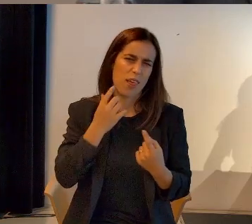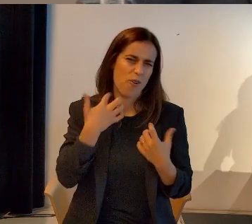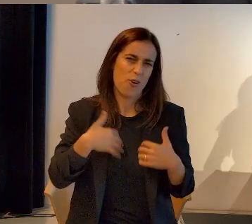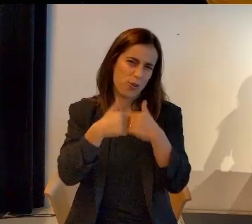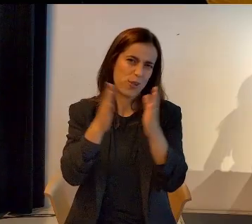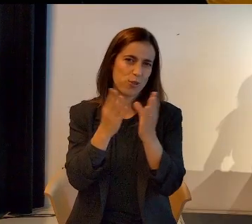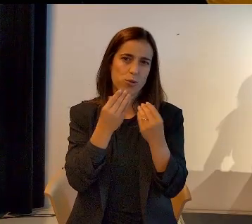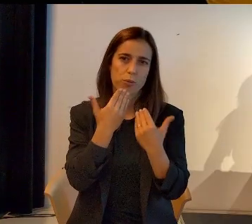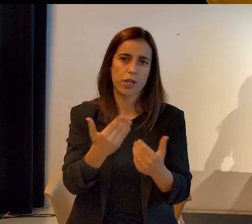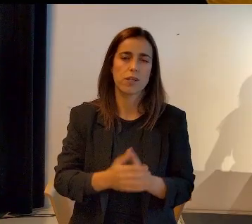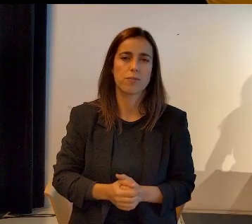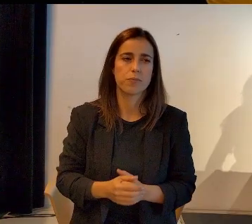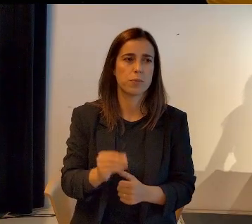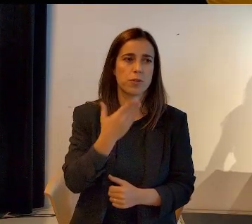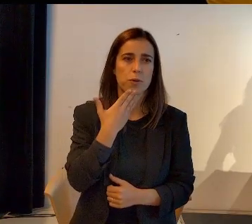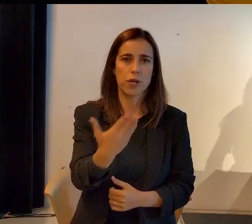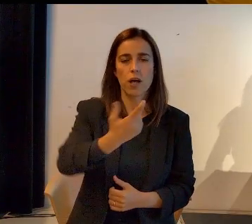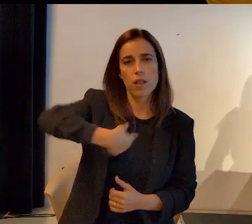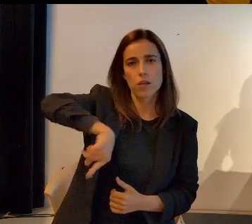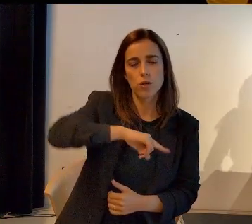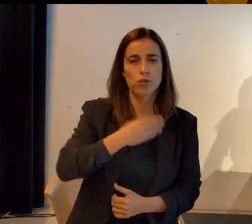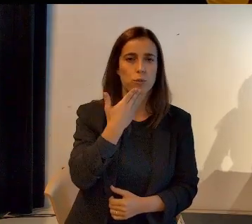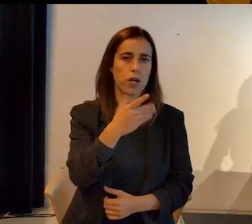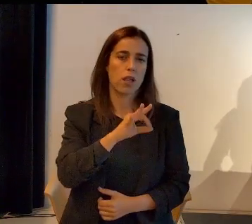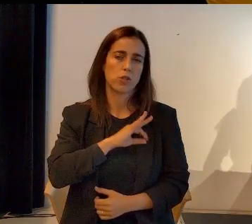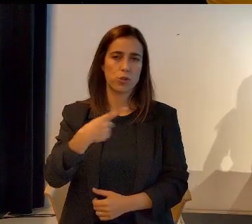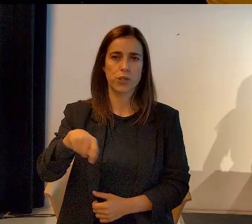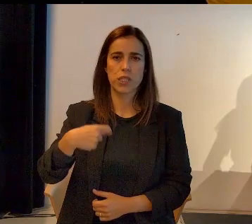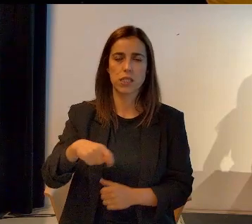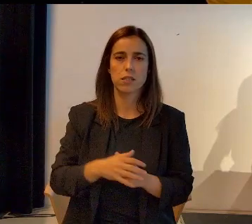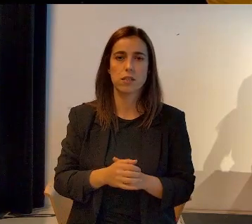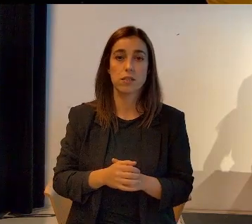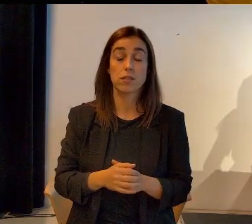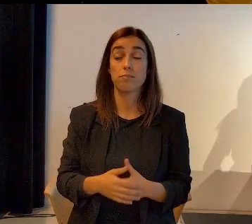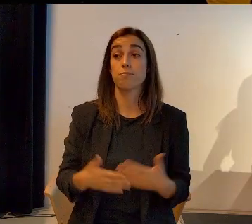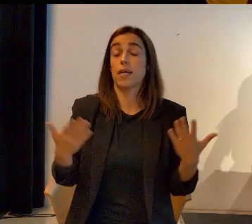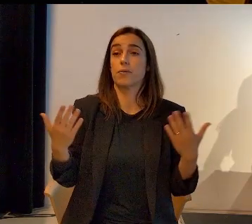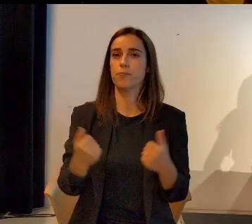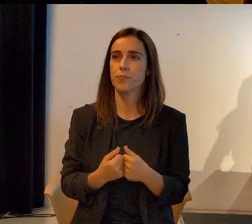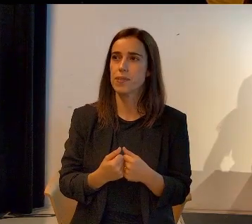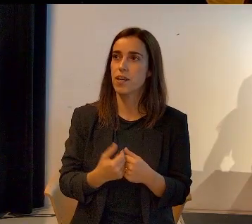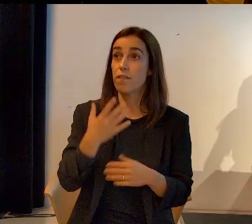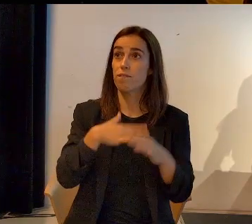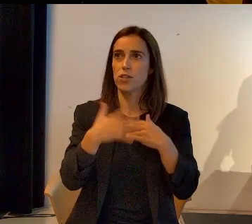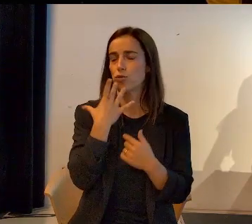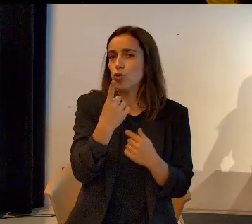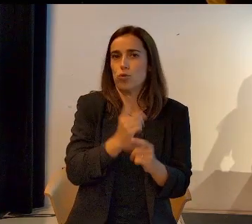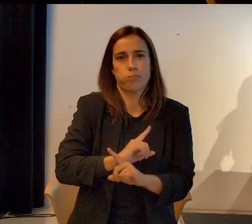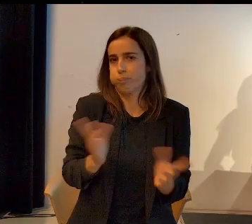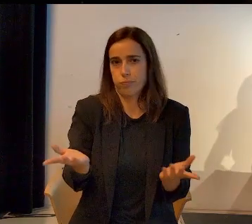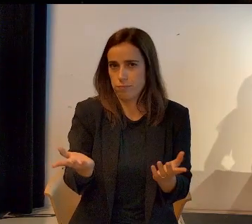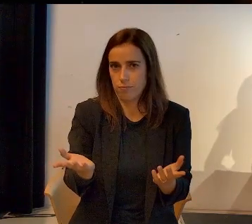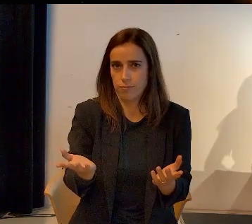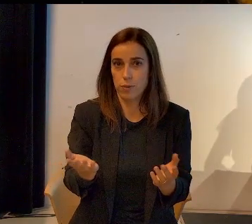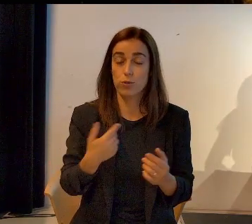obrigado. Obrigado, Sr. Jorge. Obrigado, Sr. Presidente. Isto não se faz, não há ninguém que faça isto sozinho, não é? Claro. E, portanto,